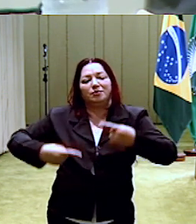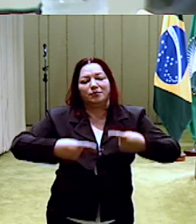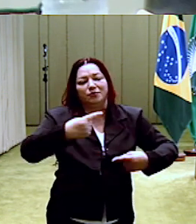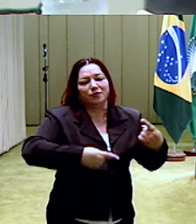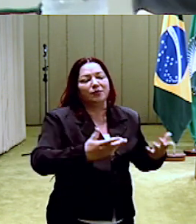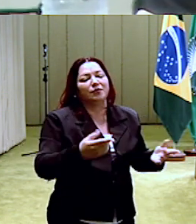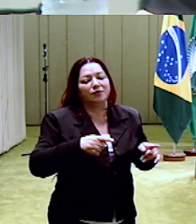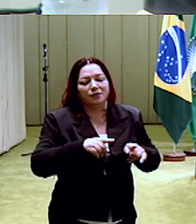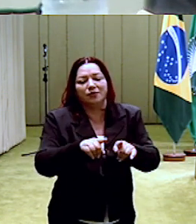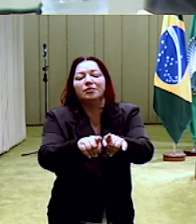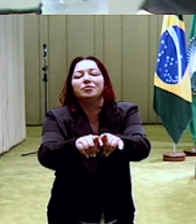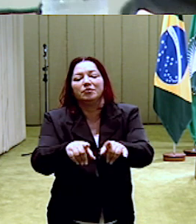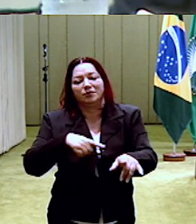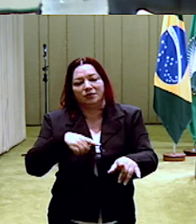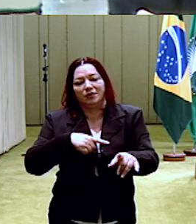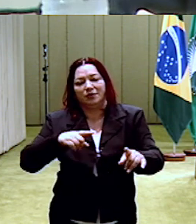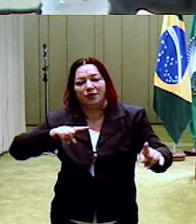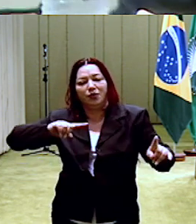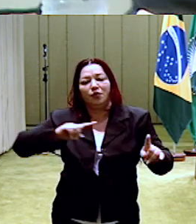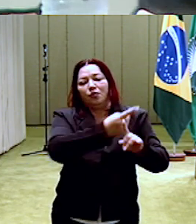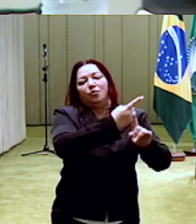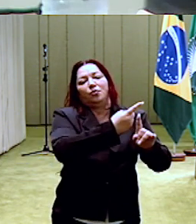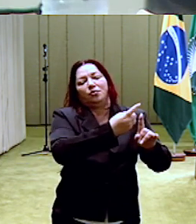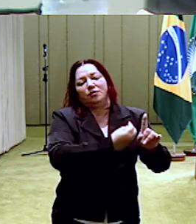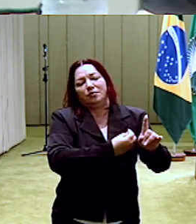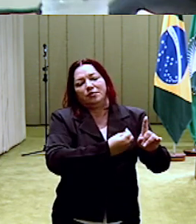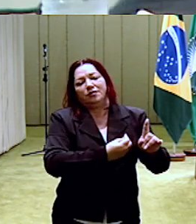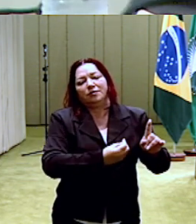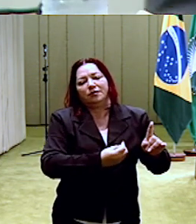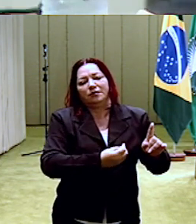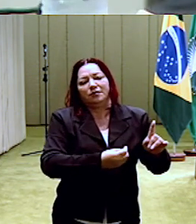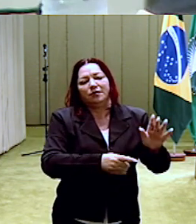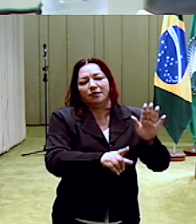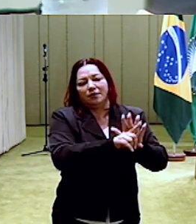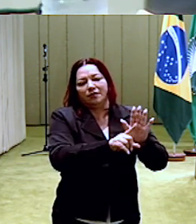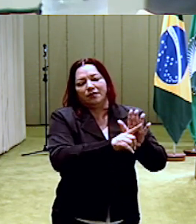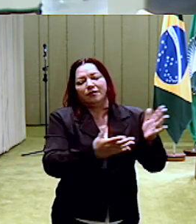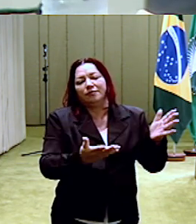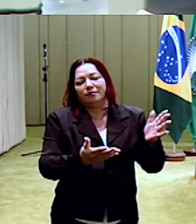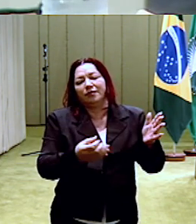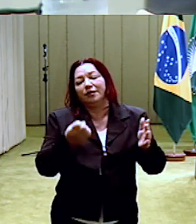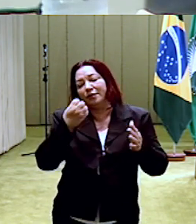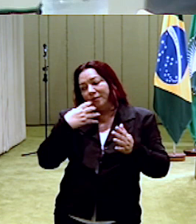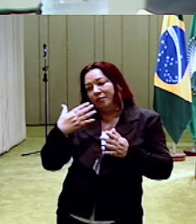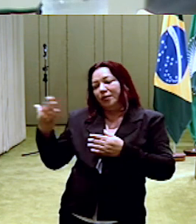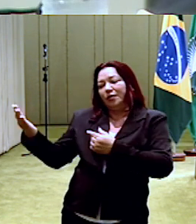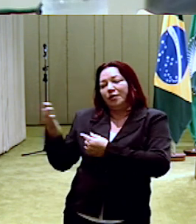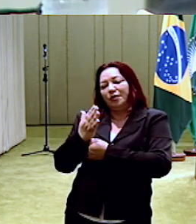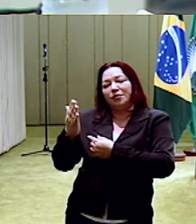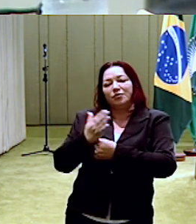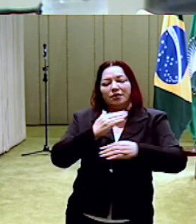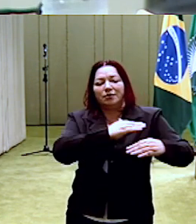que sistematicamente violam os direitos humanos em suas cadeias produtivas. Então, essa regulação também é bem-vinda para fazer